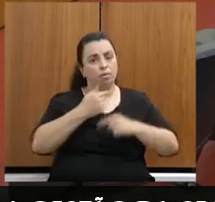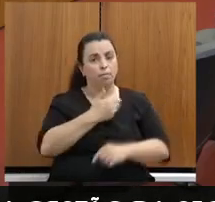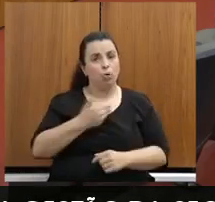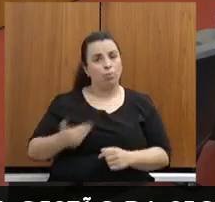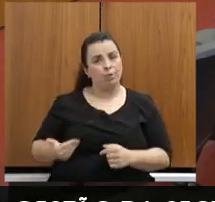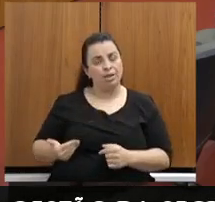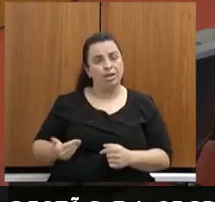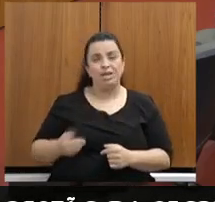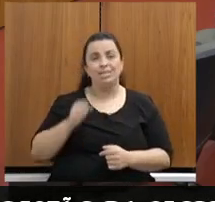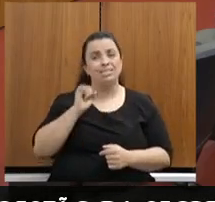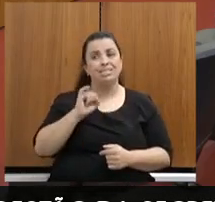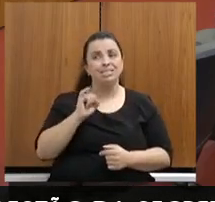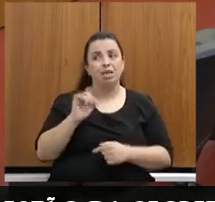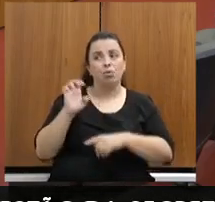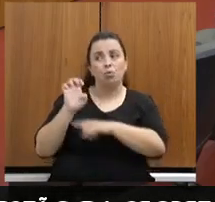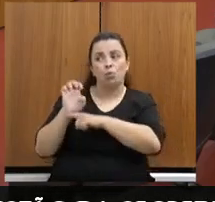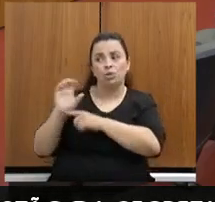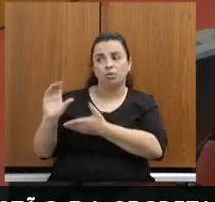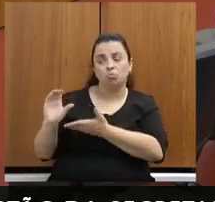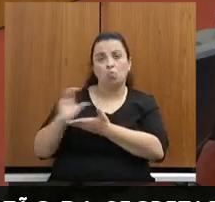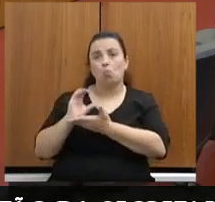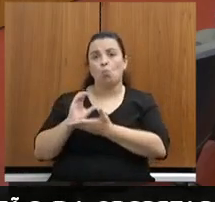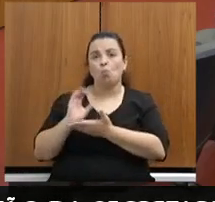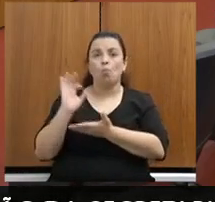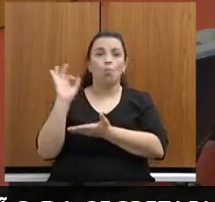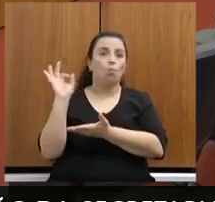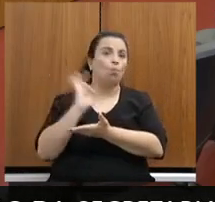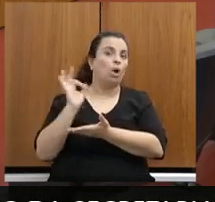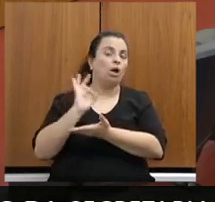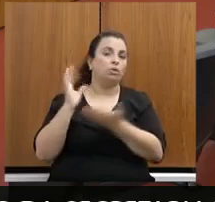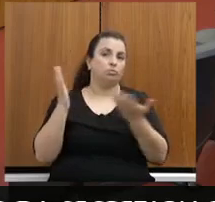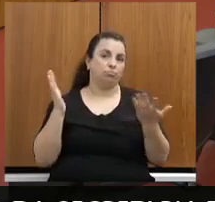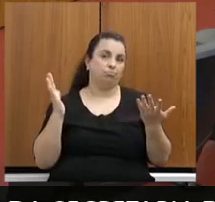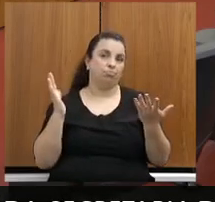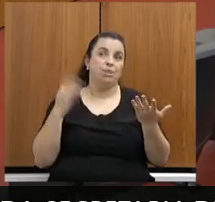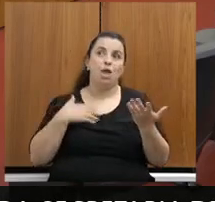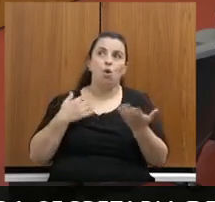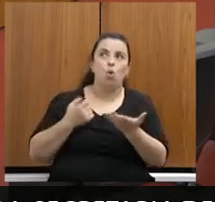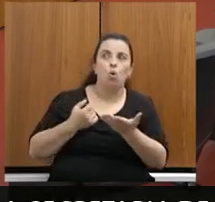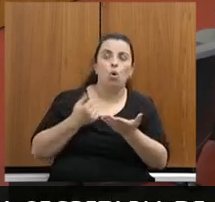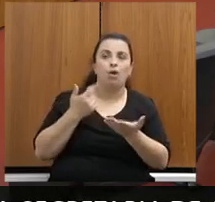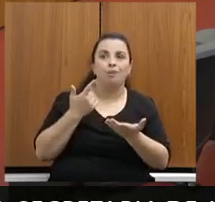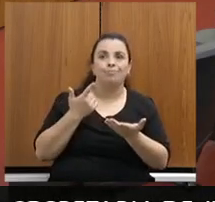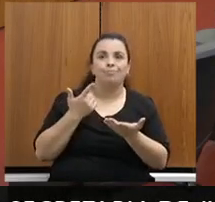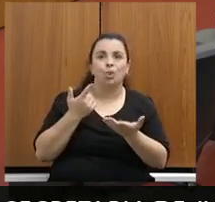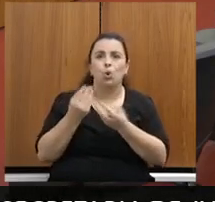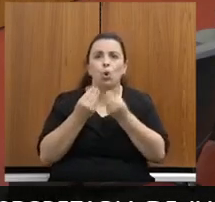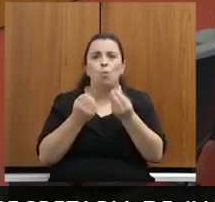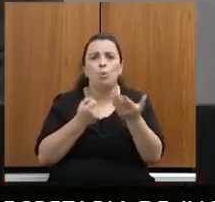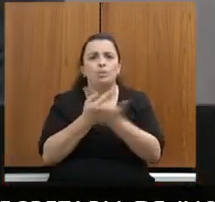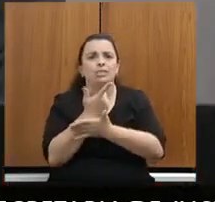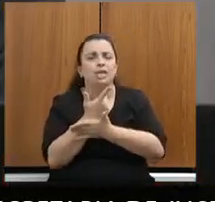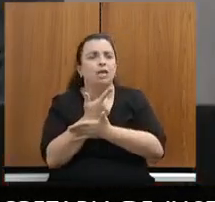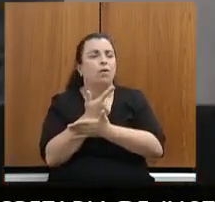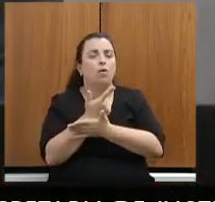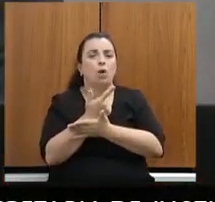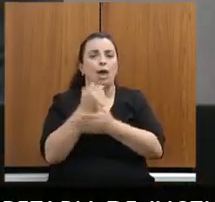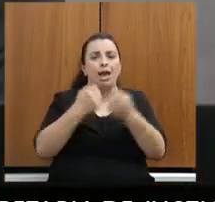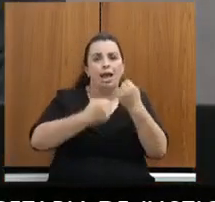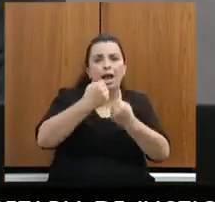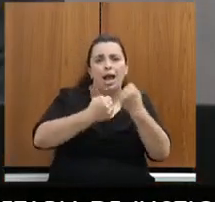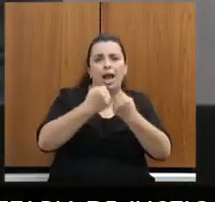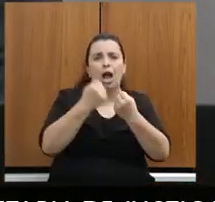já com os medicamentos alocados para que eu possa comprar as viaturas o armamento os